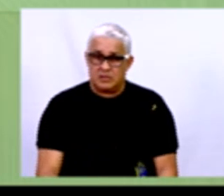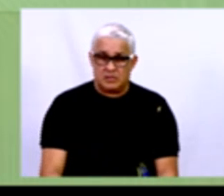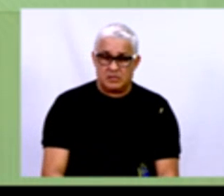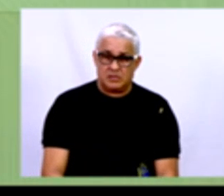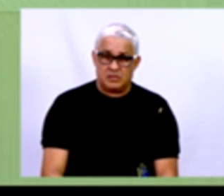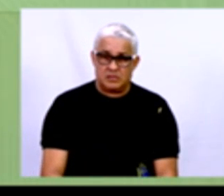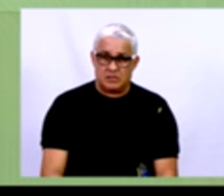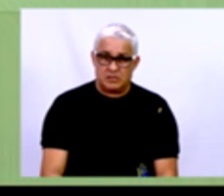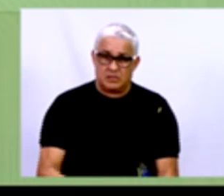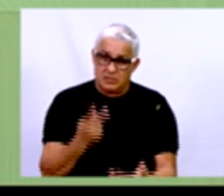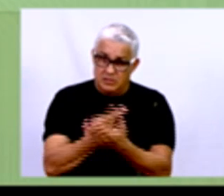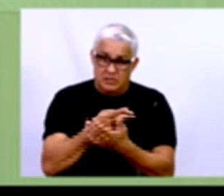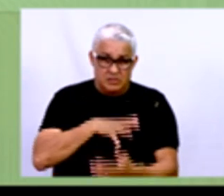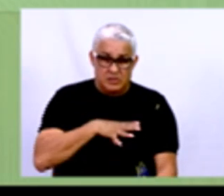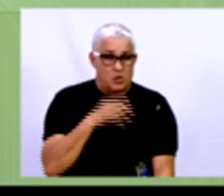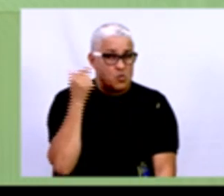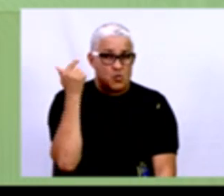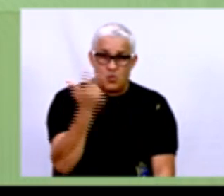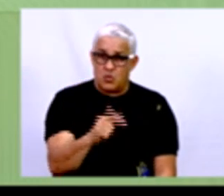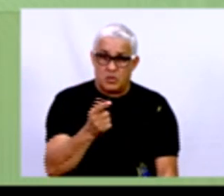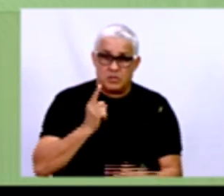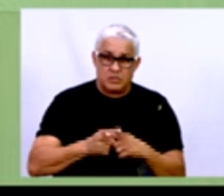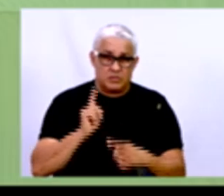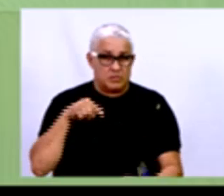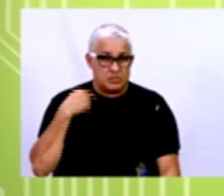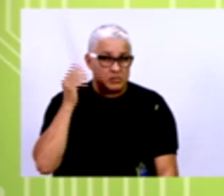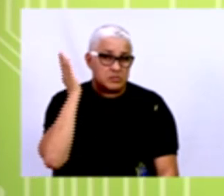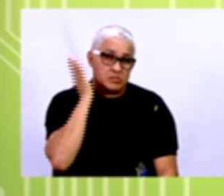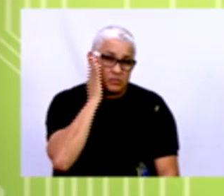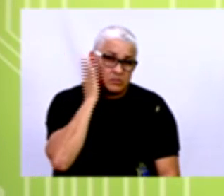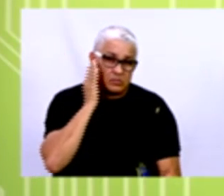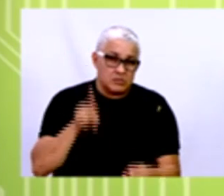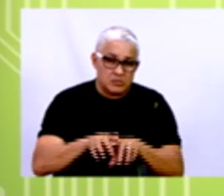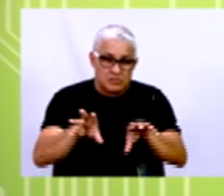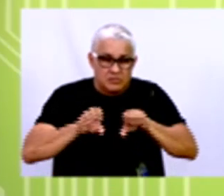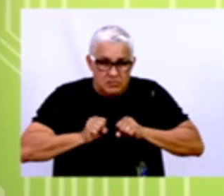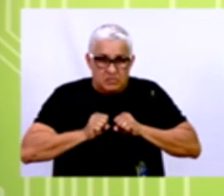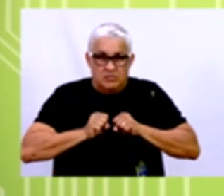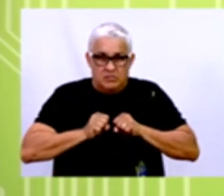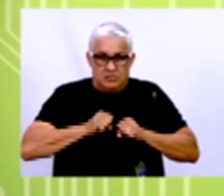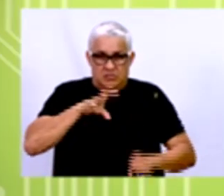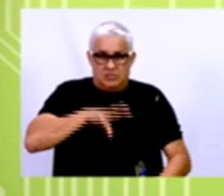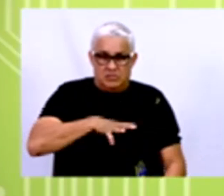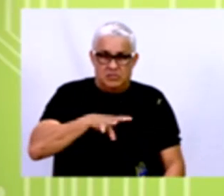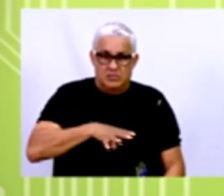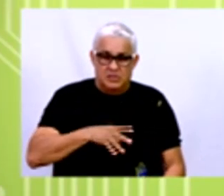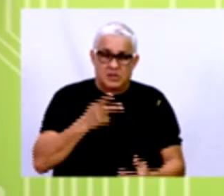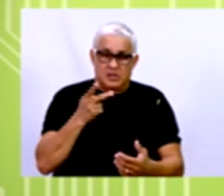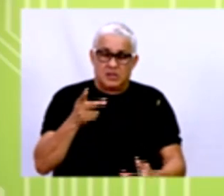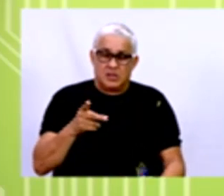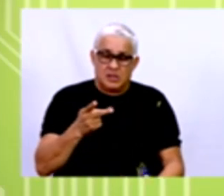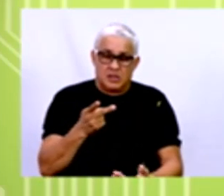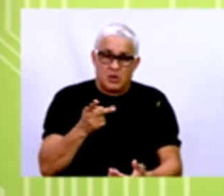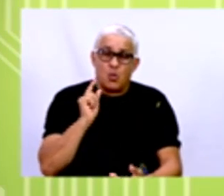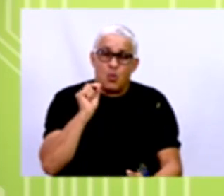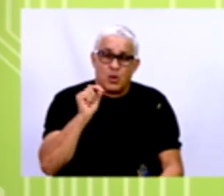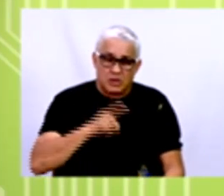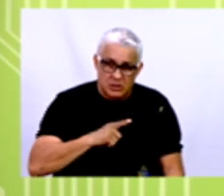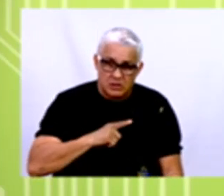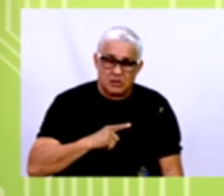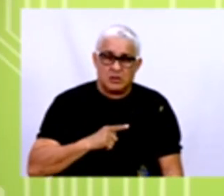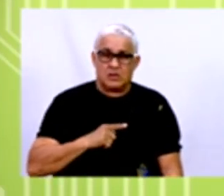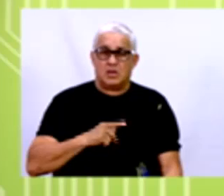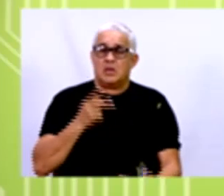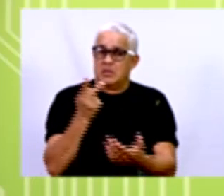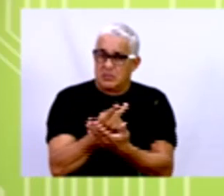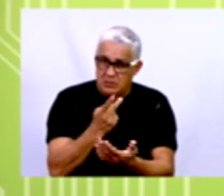não existe, porque nós sabemos e dominamos a nossa língua nativa. O que existe é erro gramatical, erro